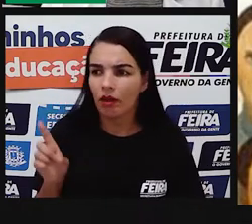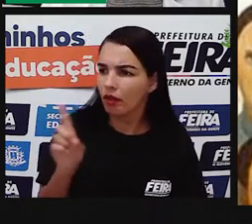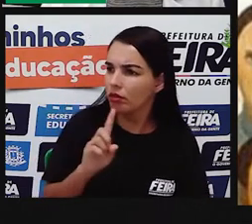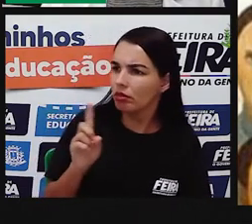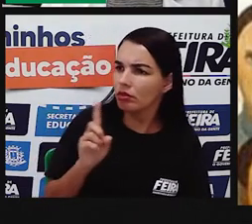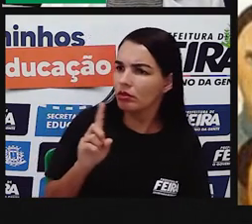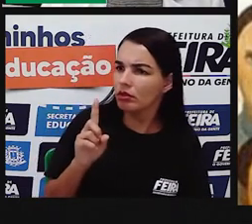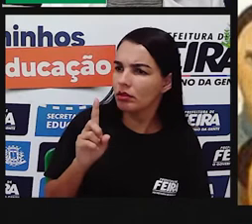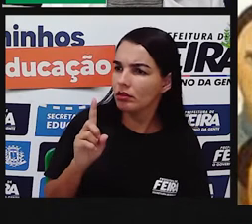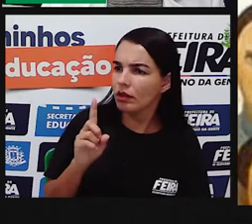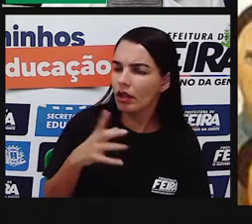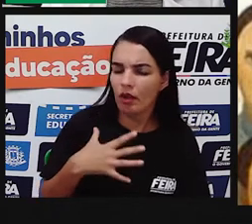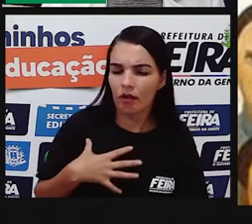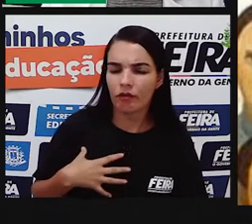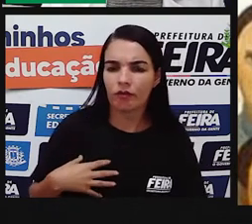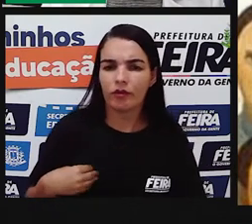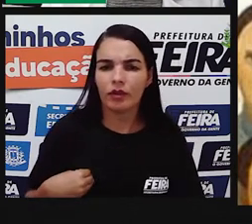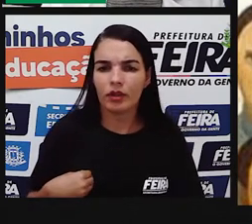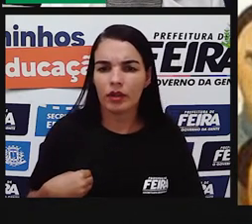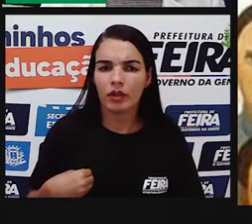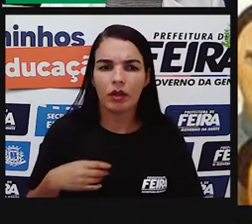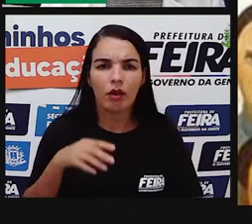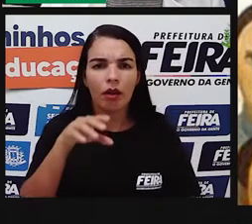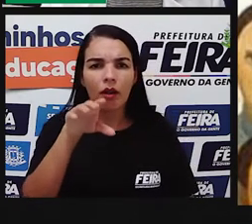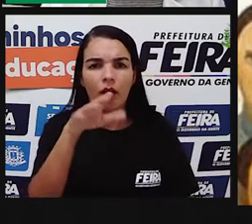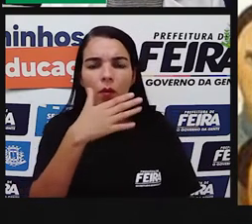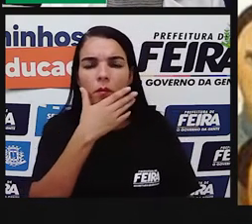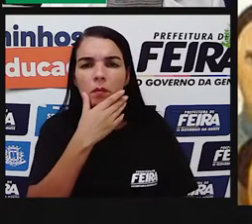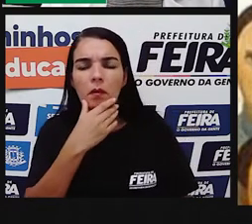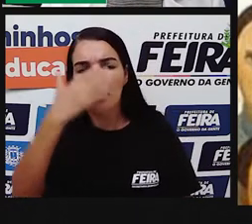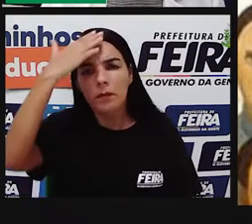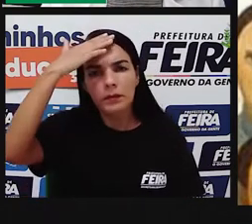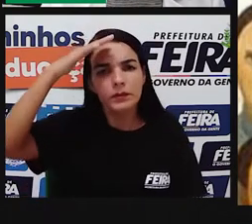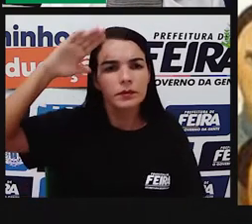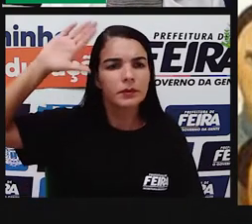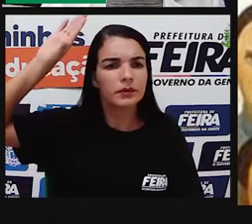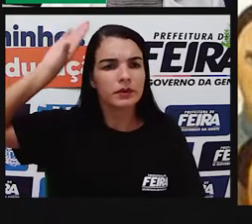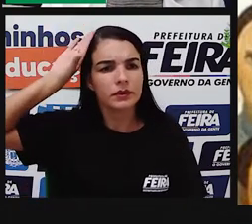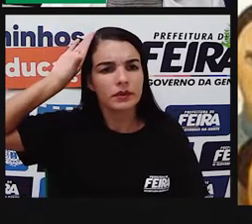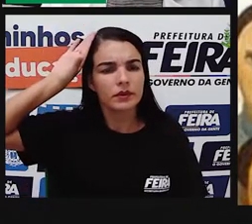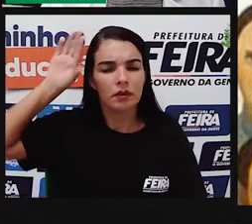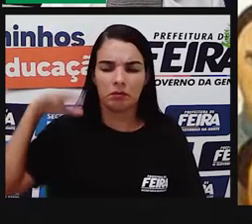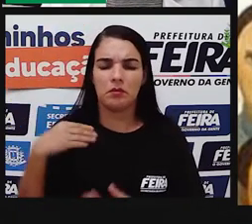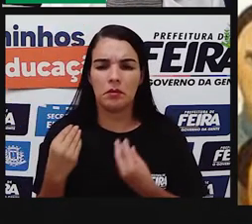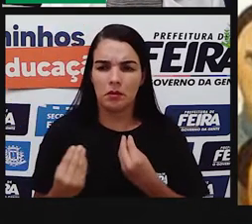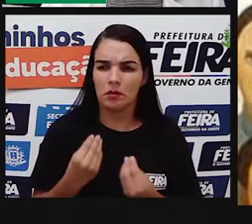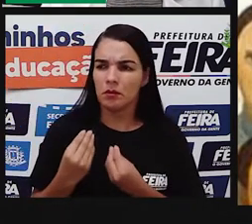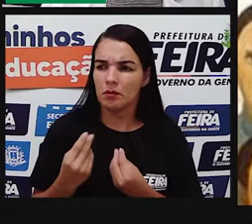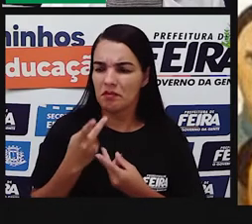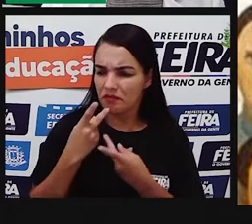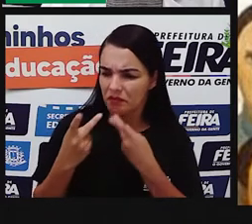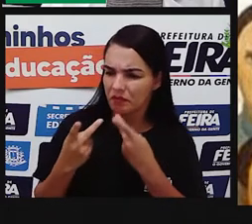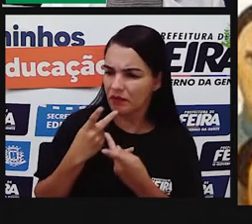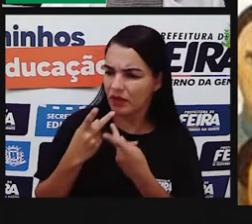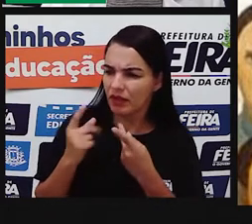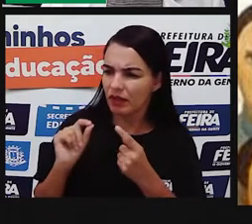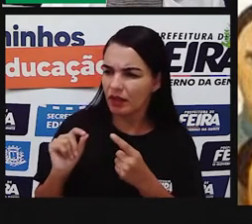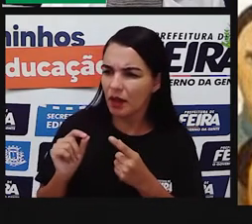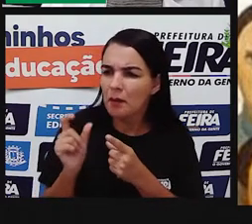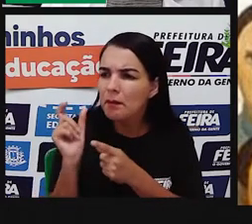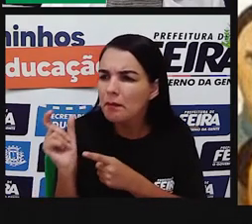você notou? O que é que dá para notar na forma de falar tanto do neto quanto do avô?